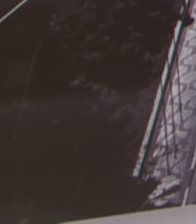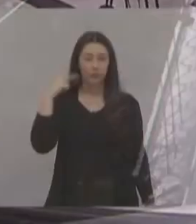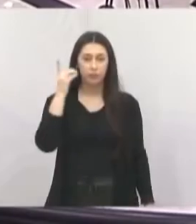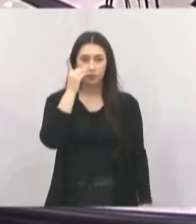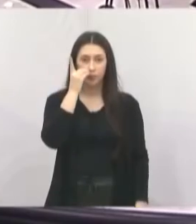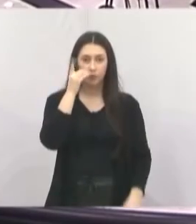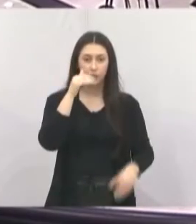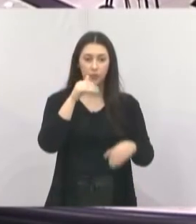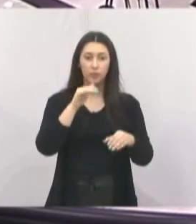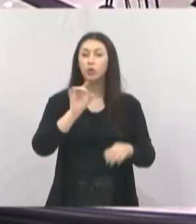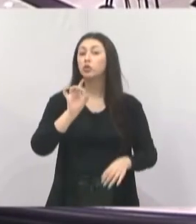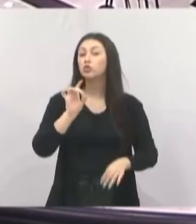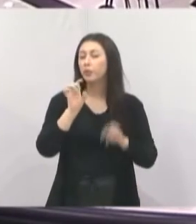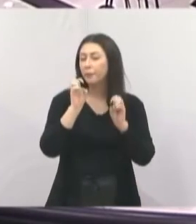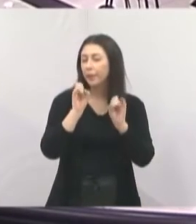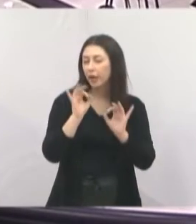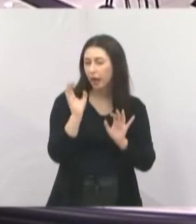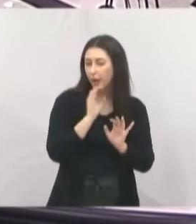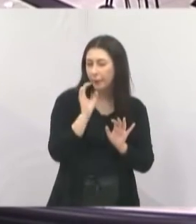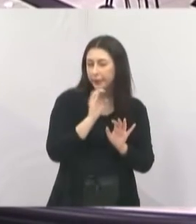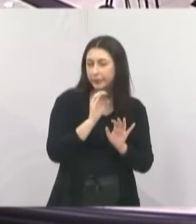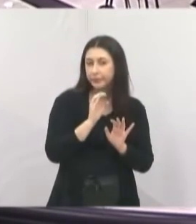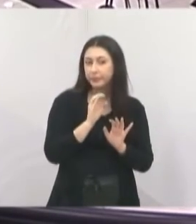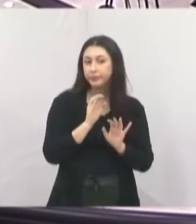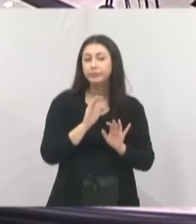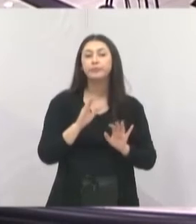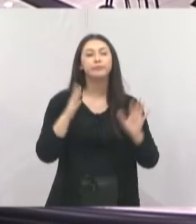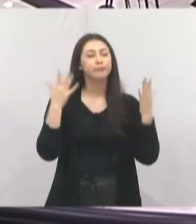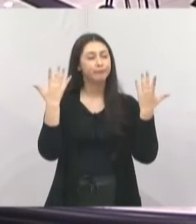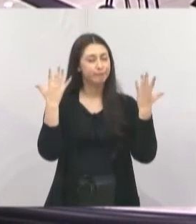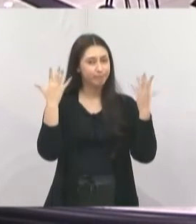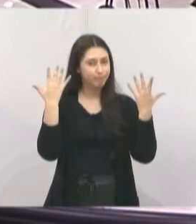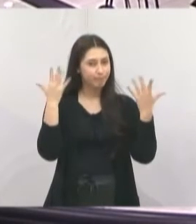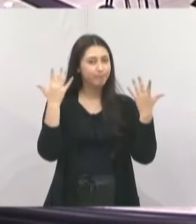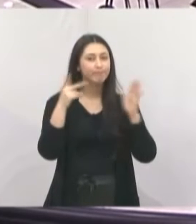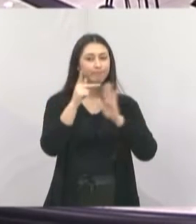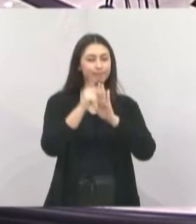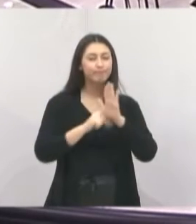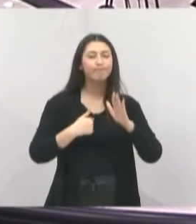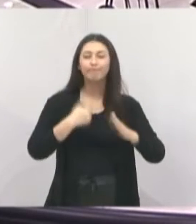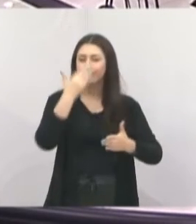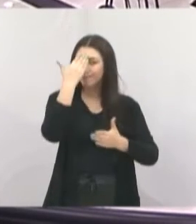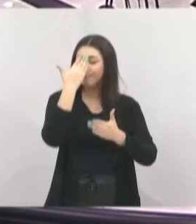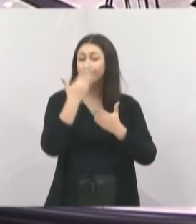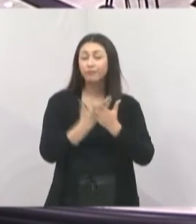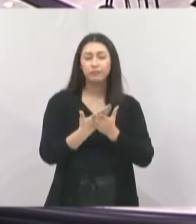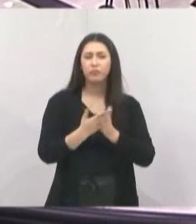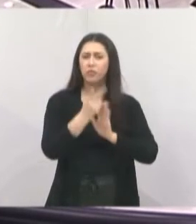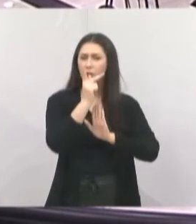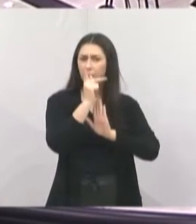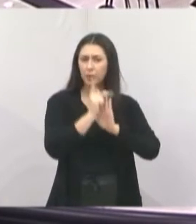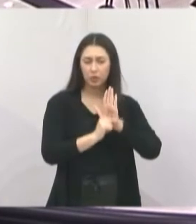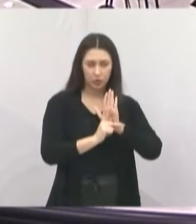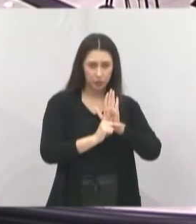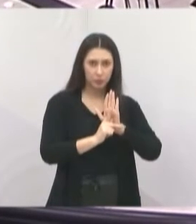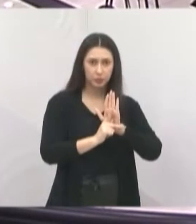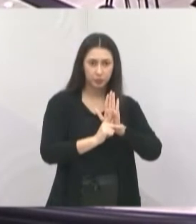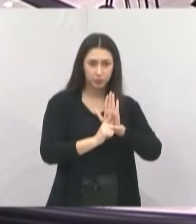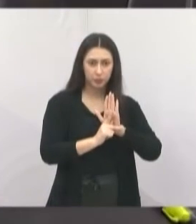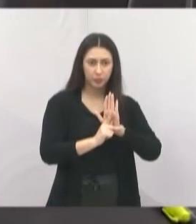vereador. Uma rápida consideração. Presidente, parabéns pelo projeto. Eu acredito que todo projeto que